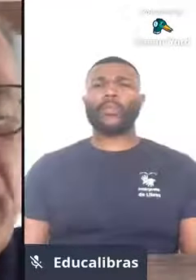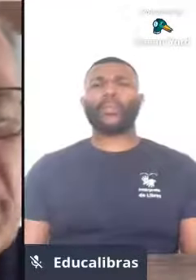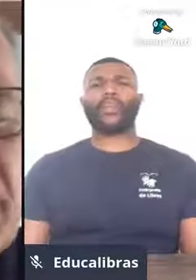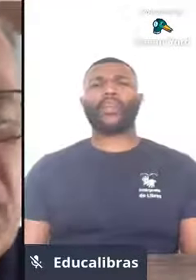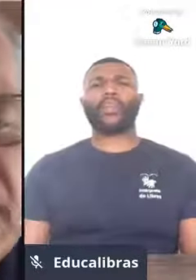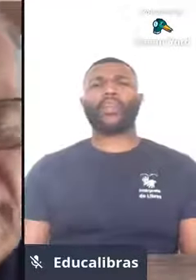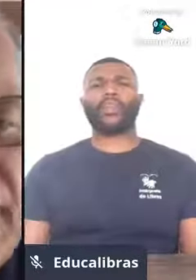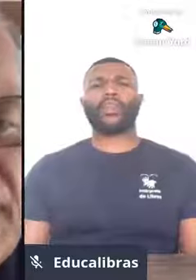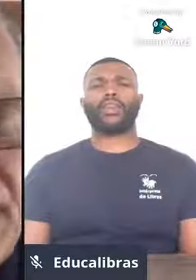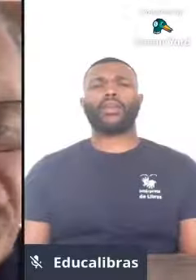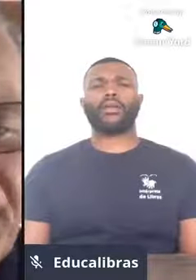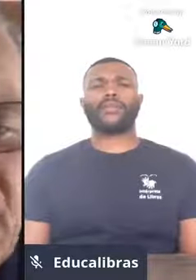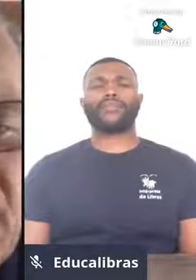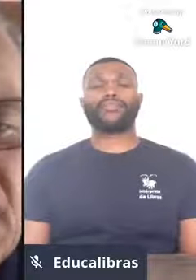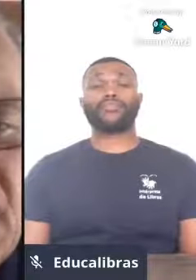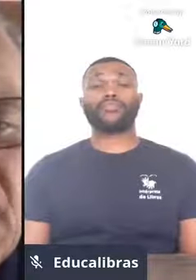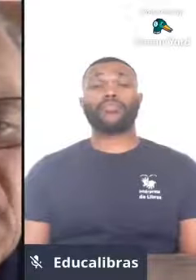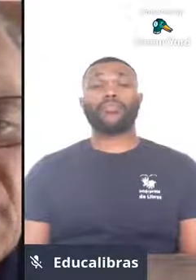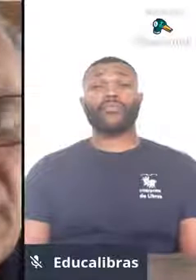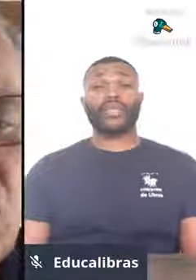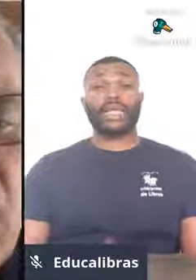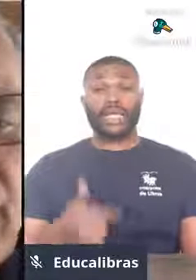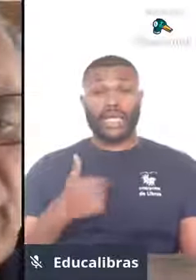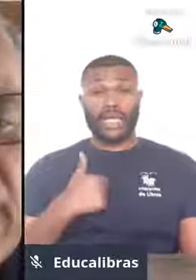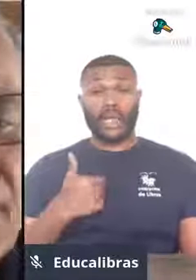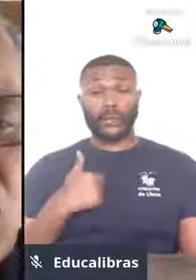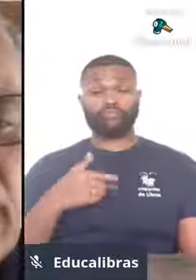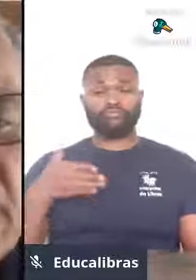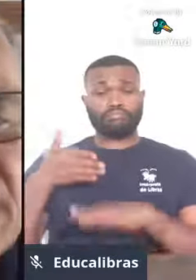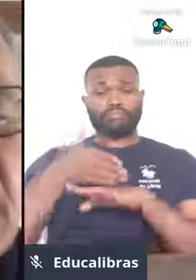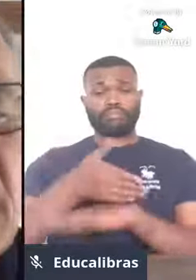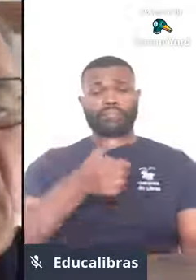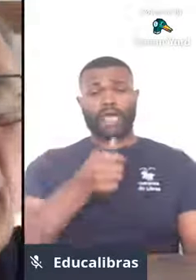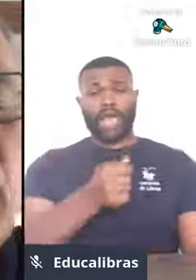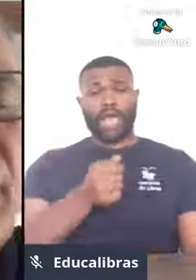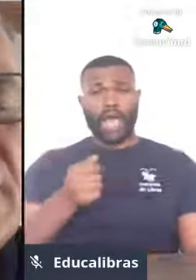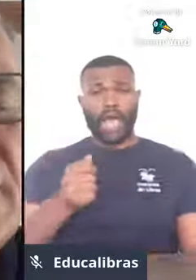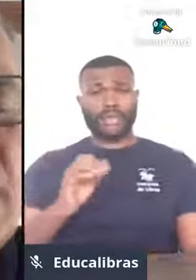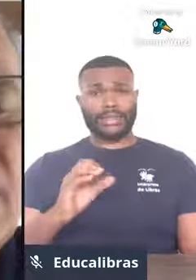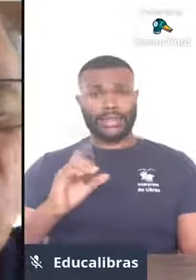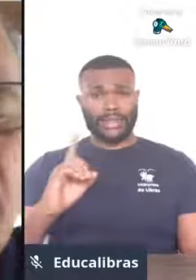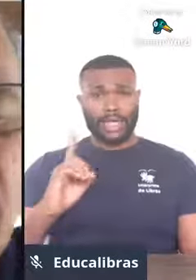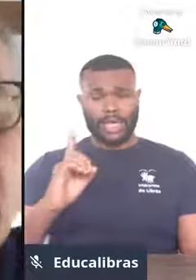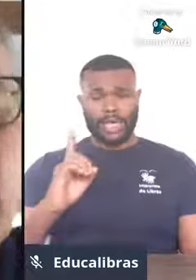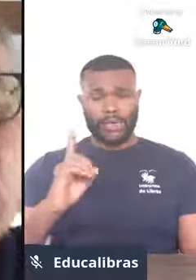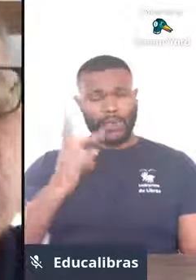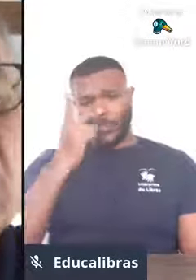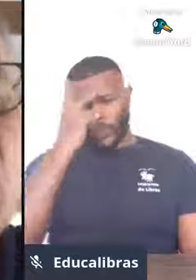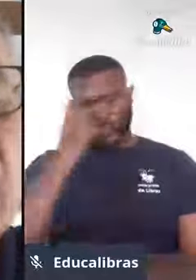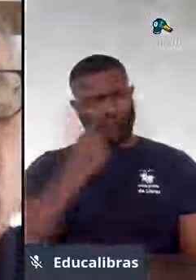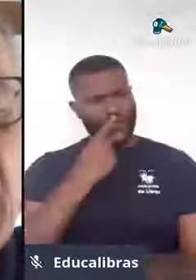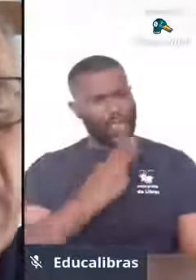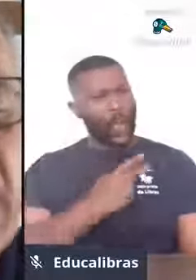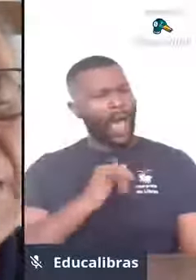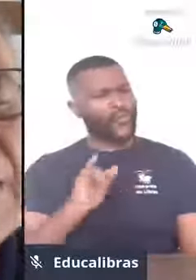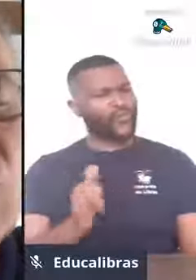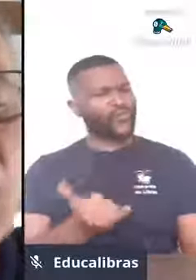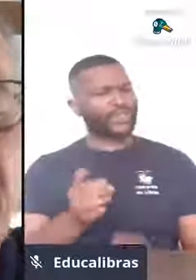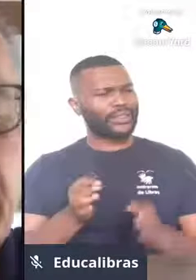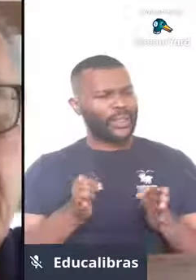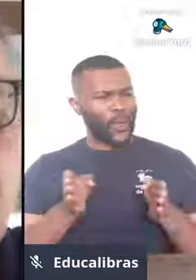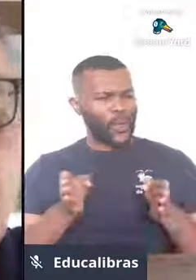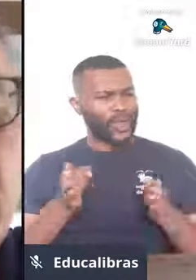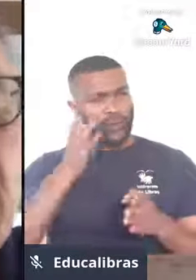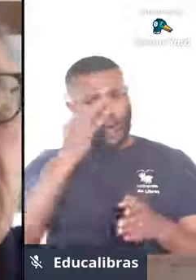Quando eu estava fazendo a ACD, teve um rapaz que falou para mim assim, aproveita esse momento que as pessoas vão na sua casa, tomam